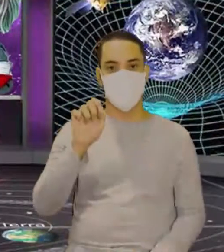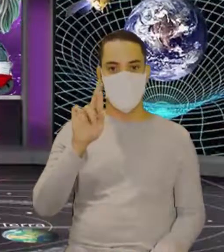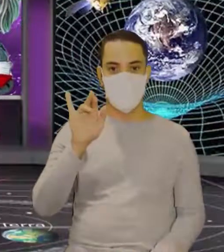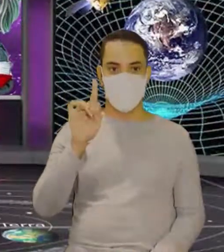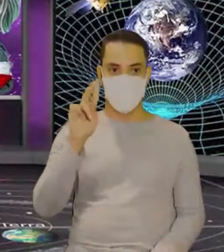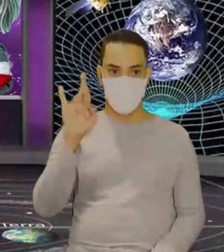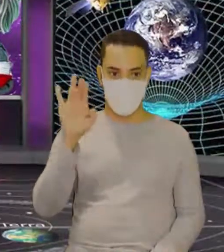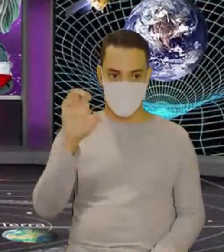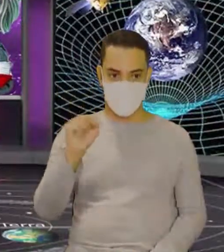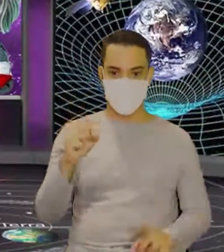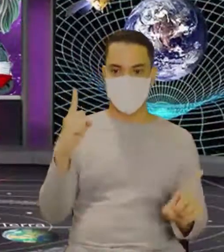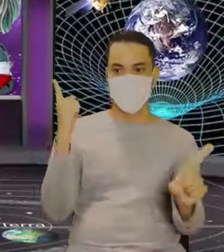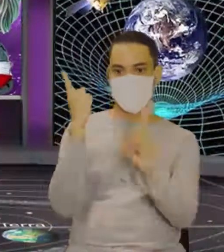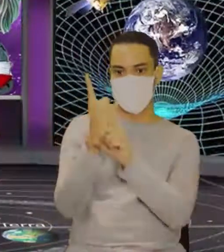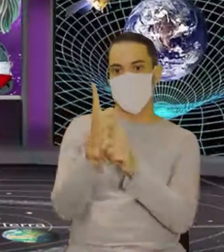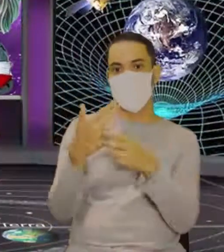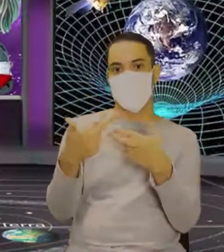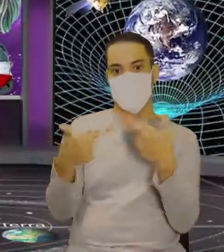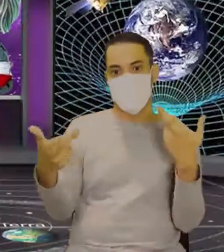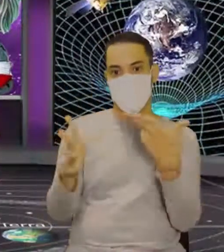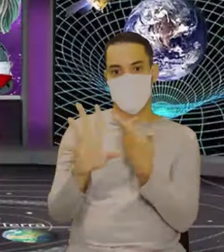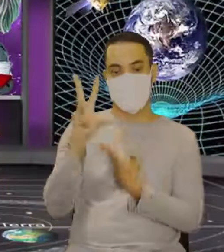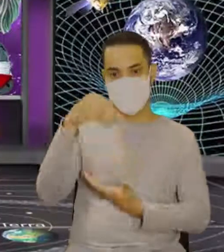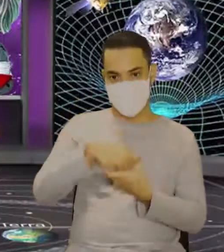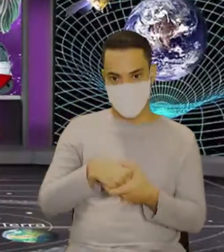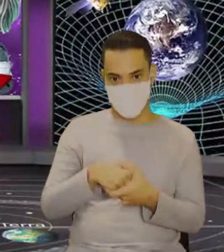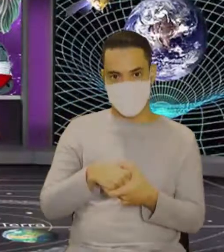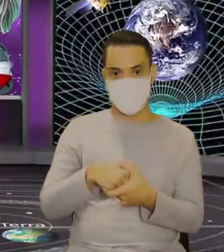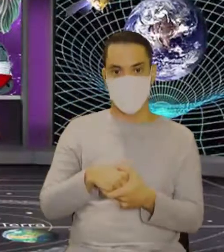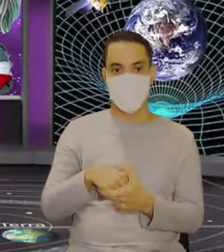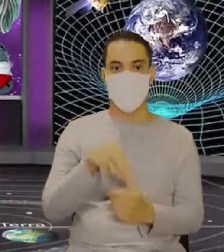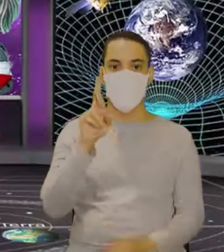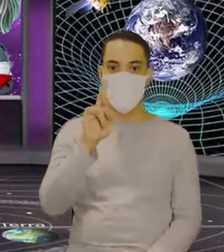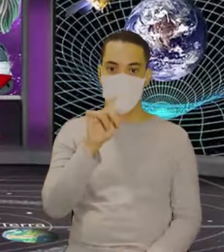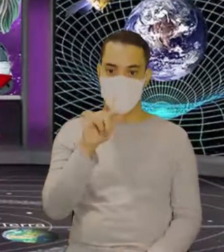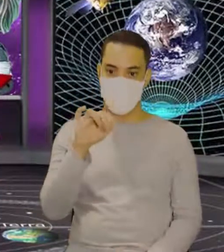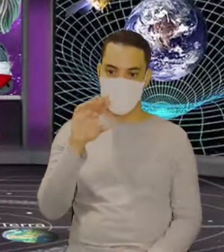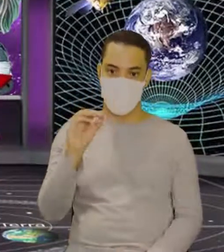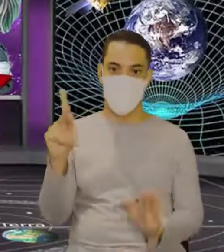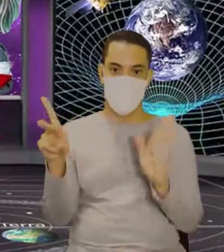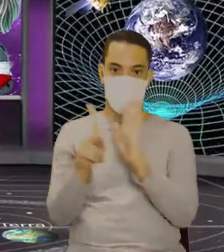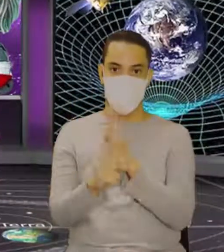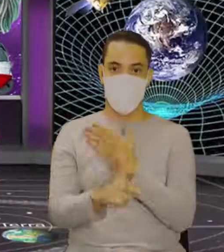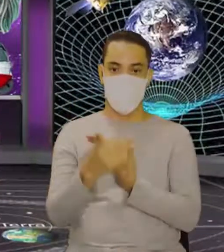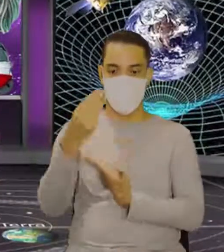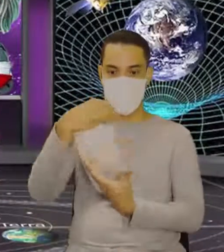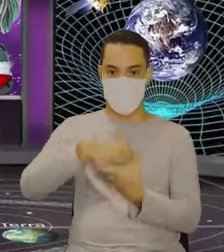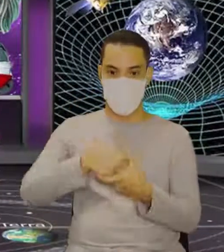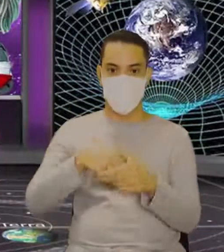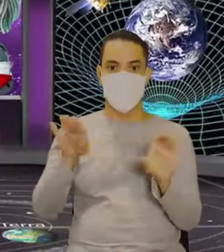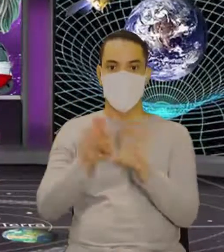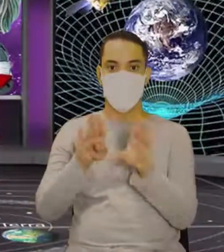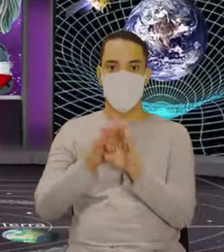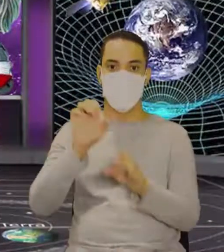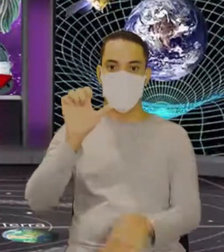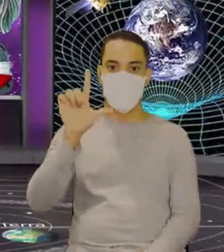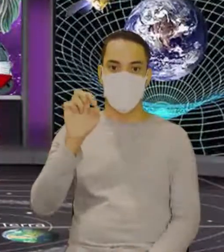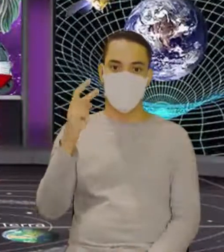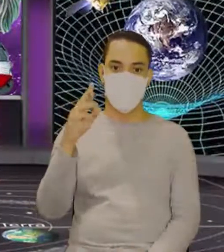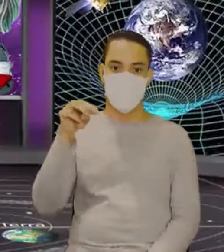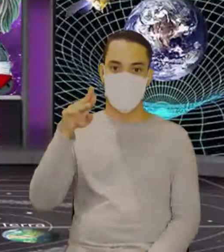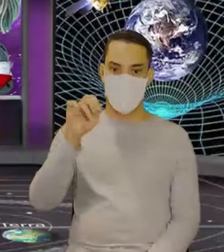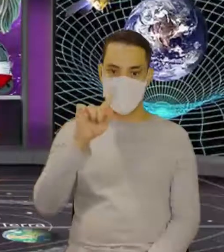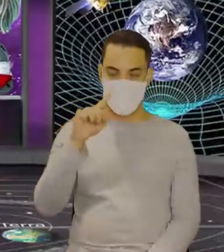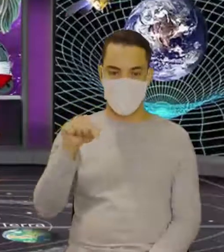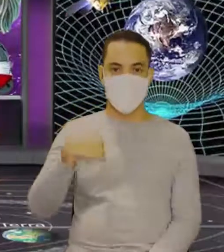e ele pediu para encontrar a resistência interna, que é o Rzinho do gerador, e também a eletromotriz do gerador. Aí